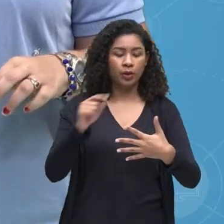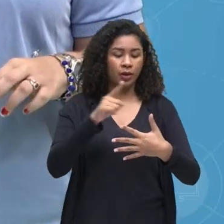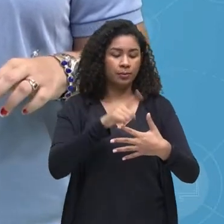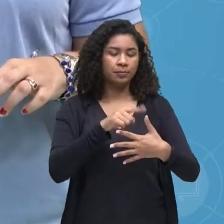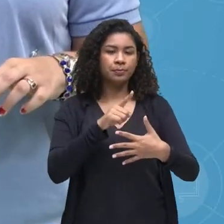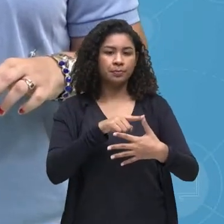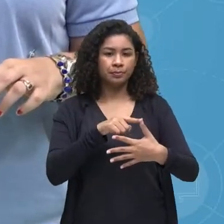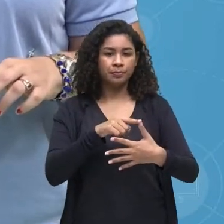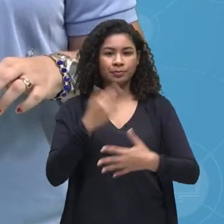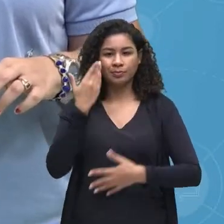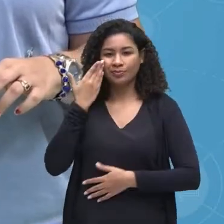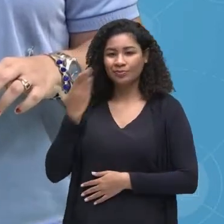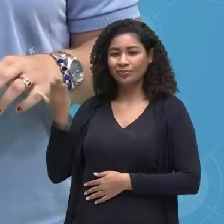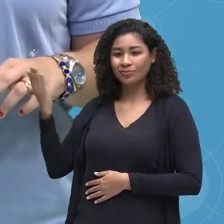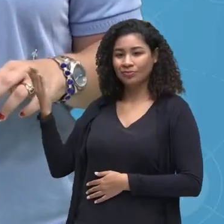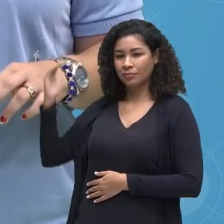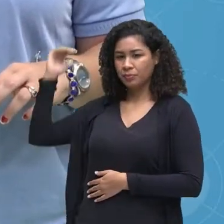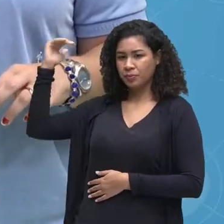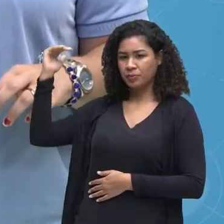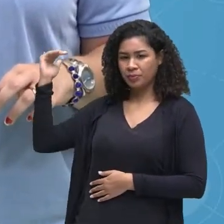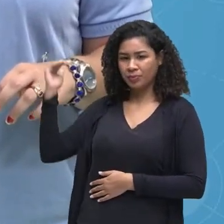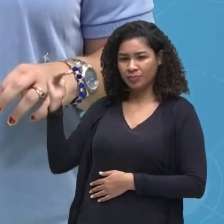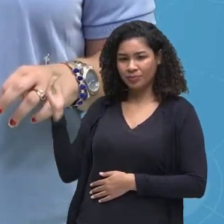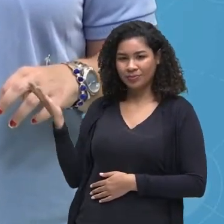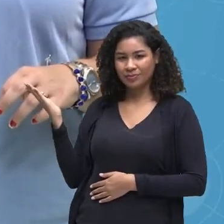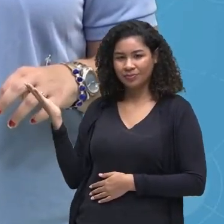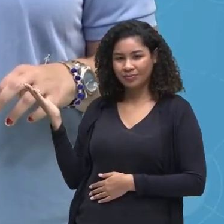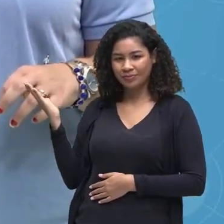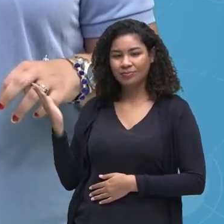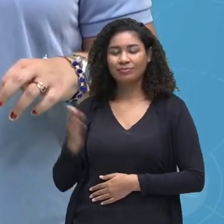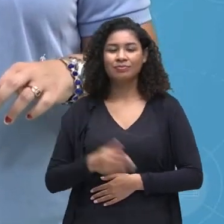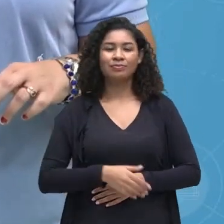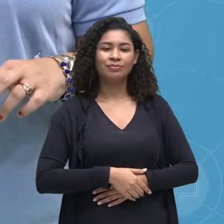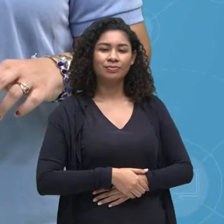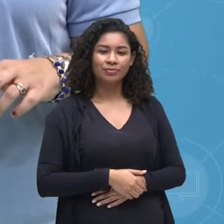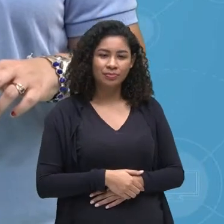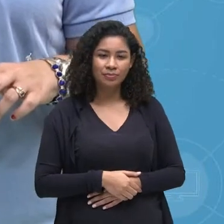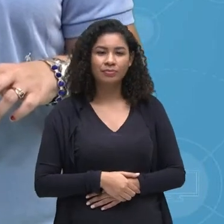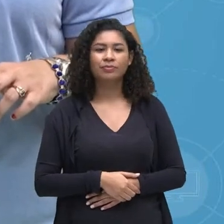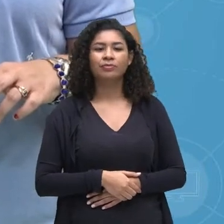reduzir, reutilizar, reciclar,